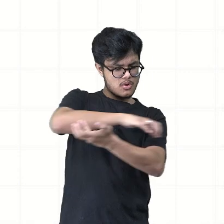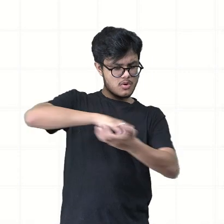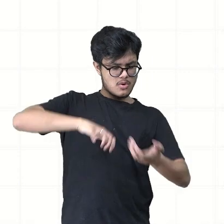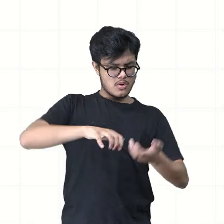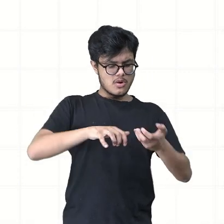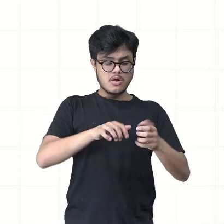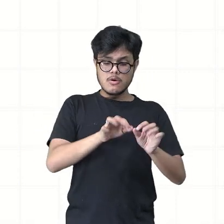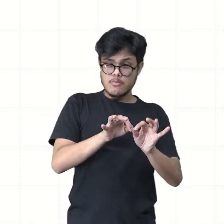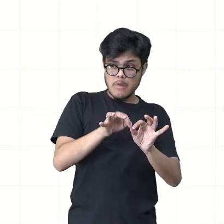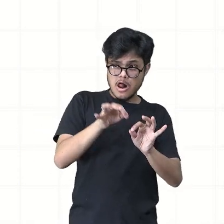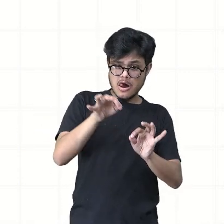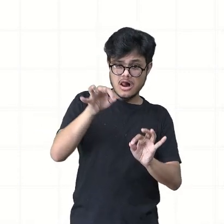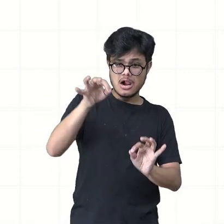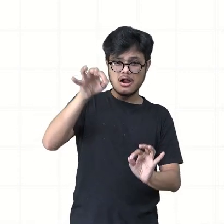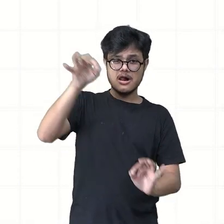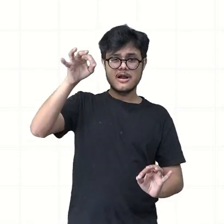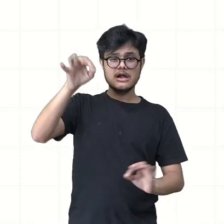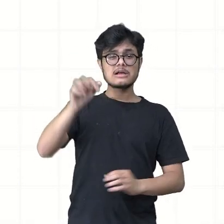de distância de